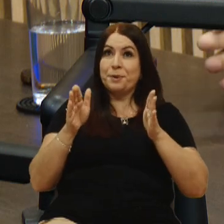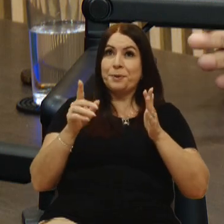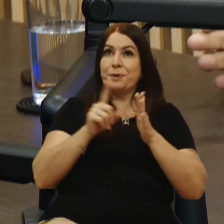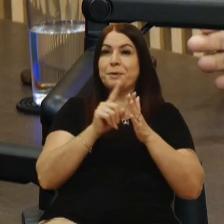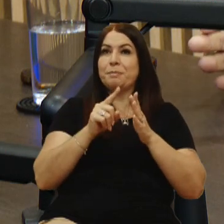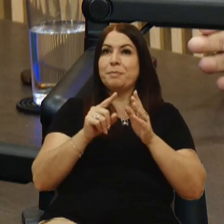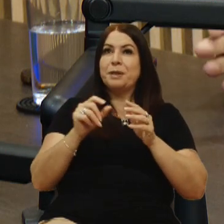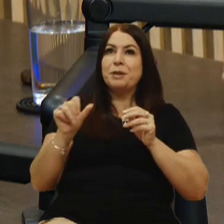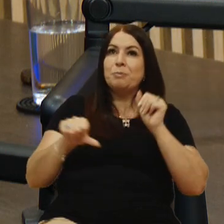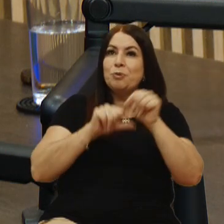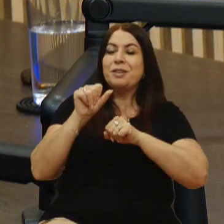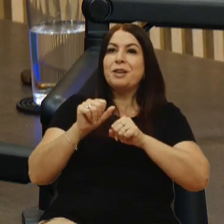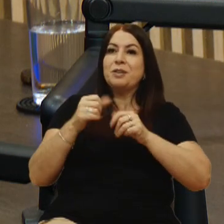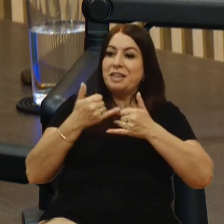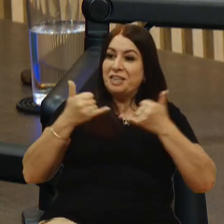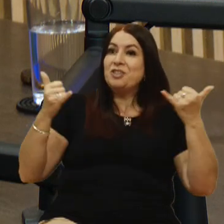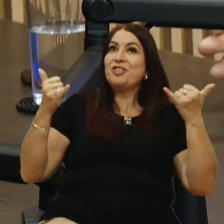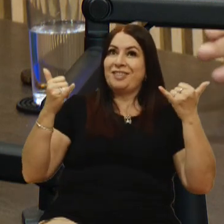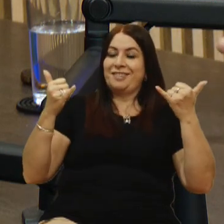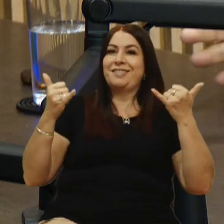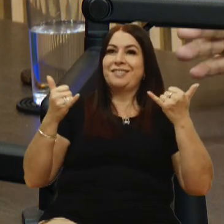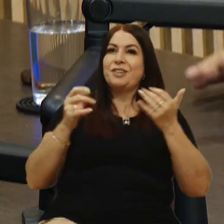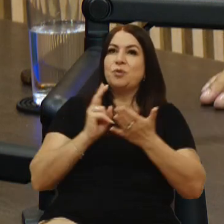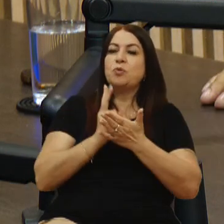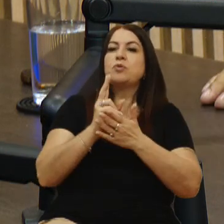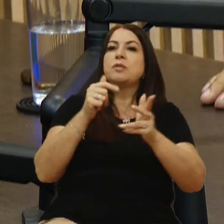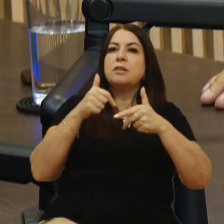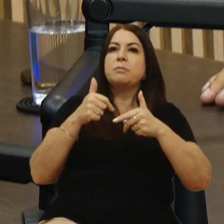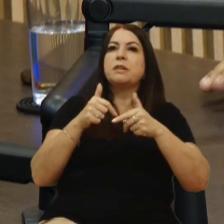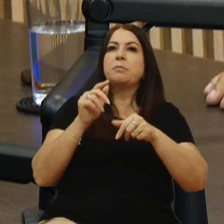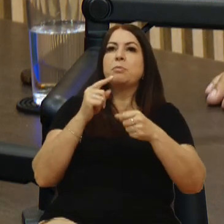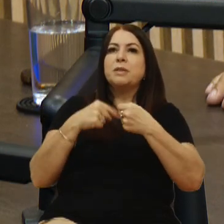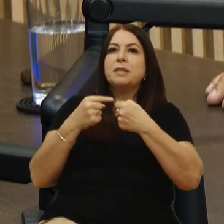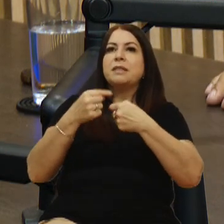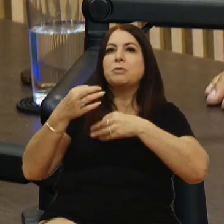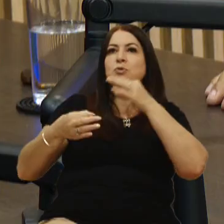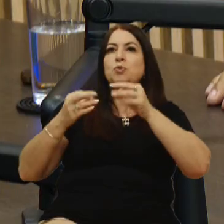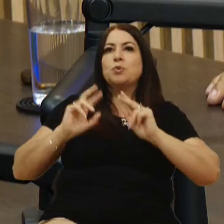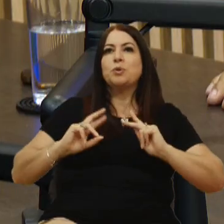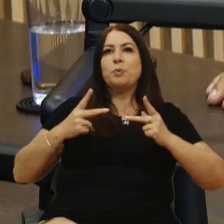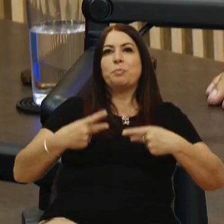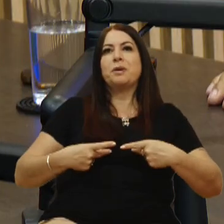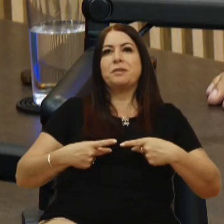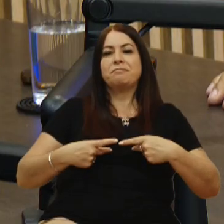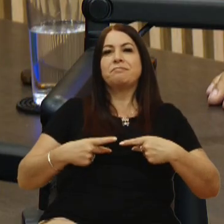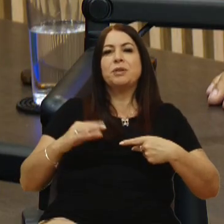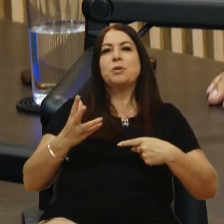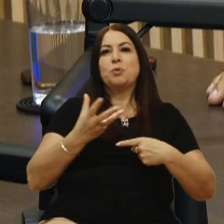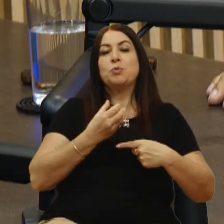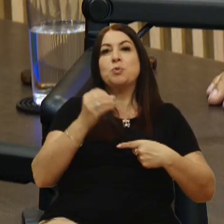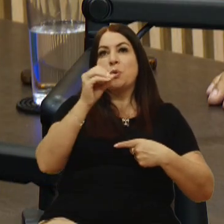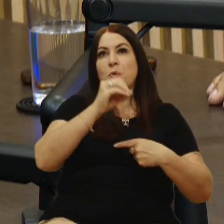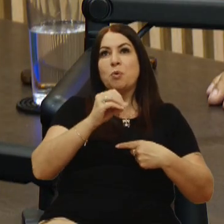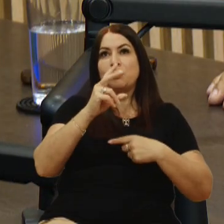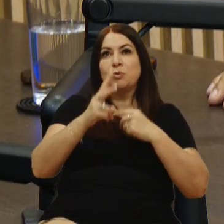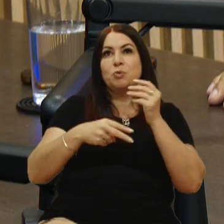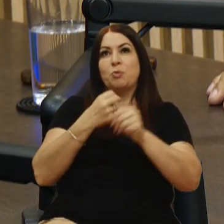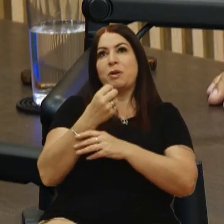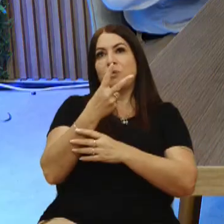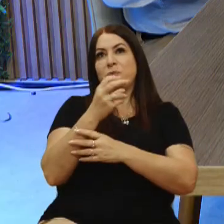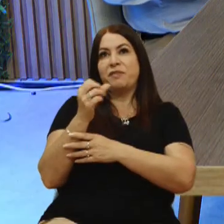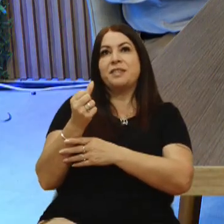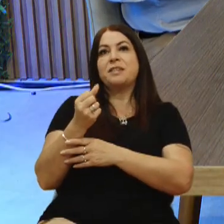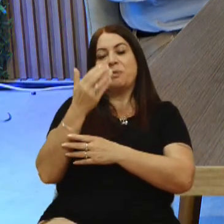para renovar nossas energias, né, Fábio, e continuar trabalhando por uma cidade mais justa e humana. Que tenhamos todos um excelente ano de 2026.